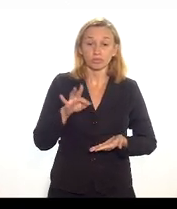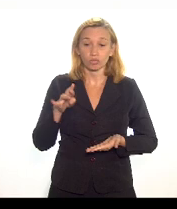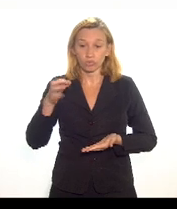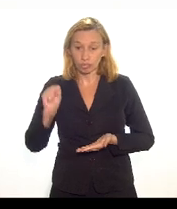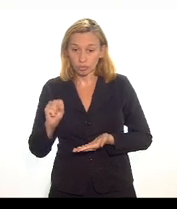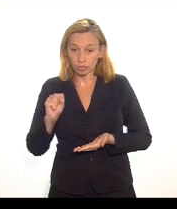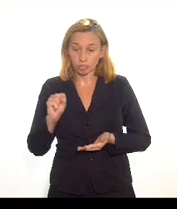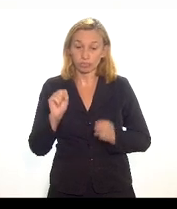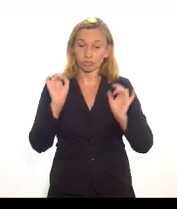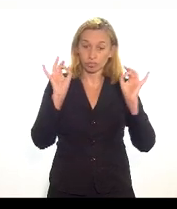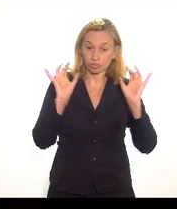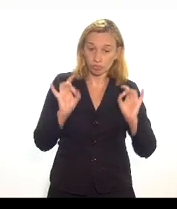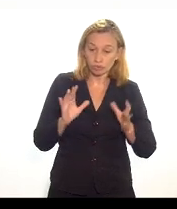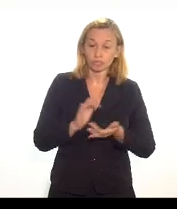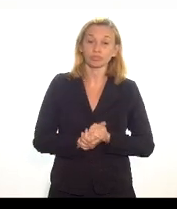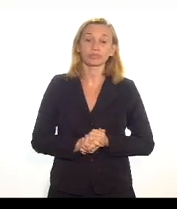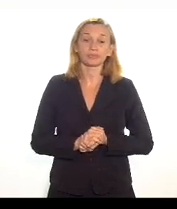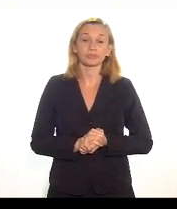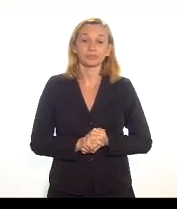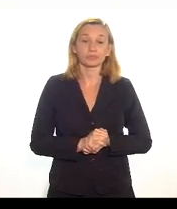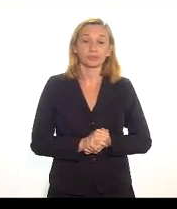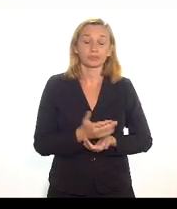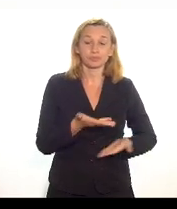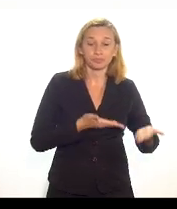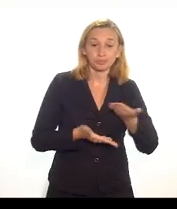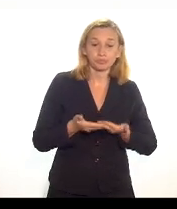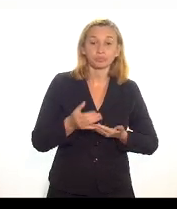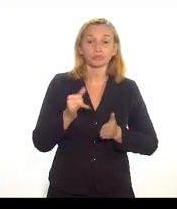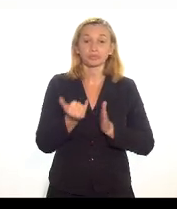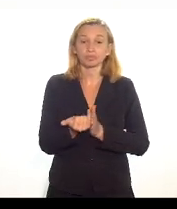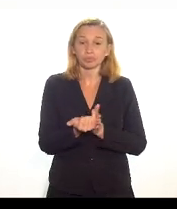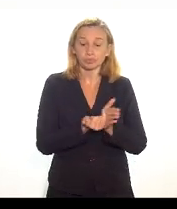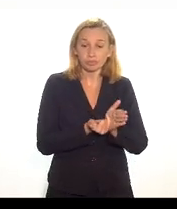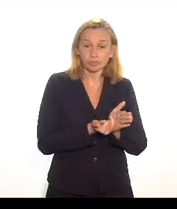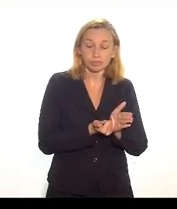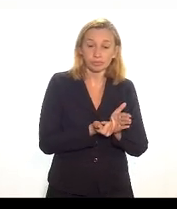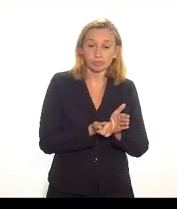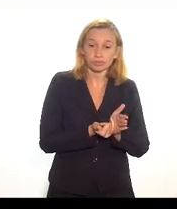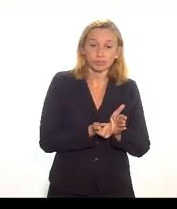também, obviamente, com o imposto de renda, né, porque